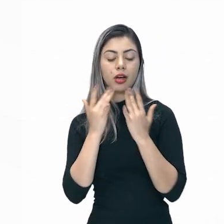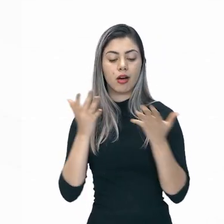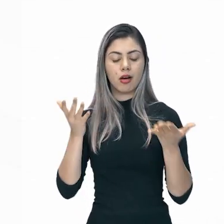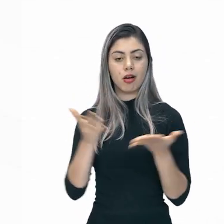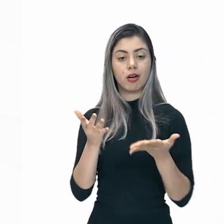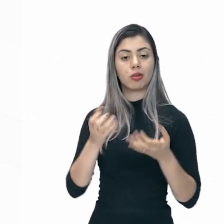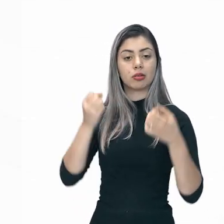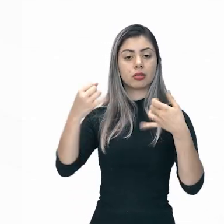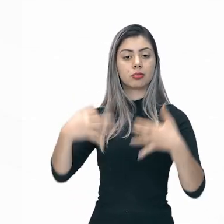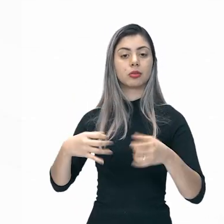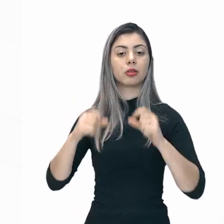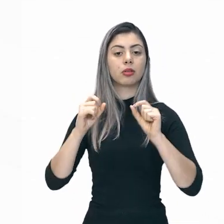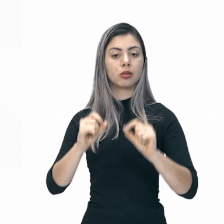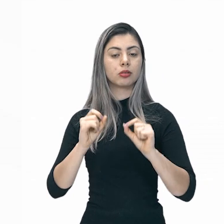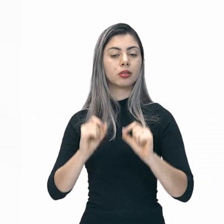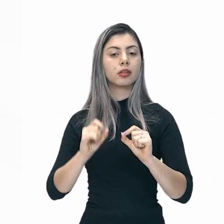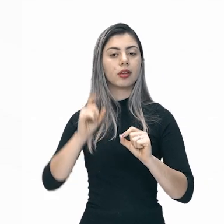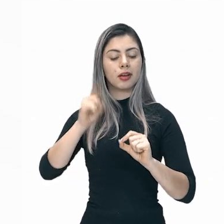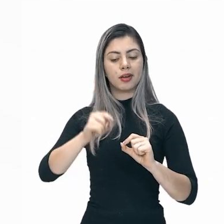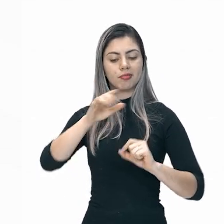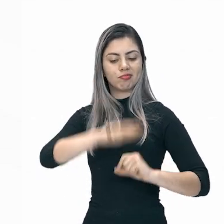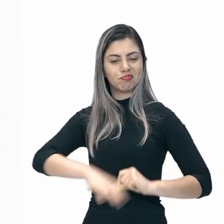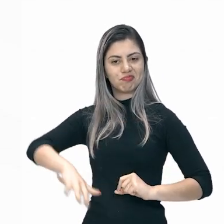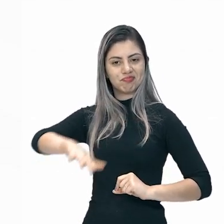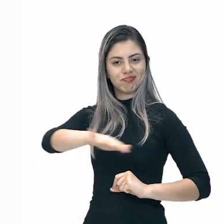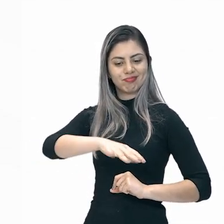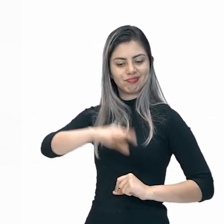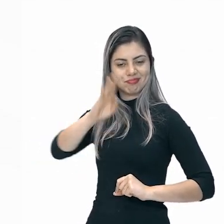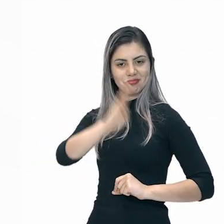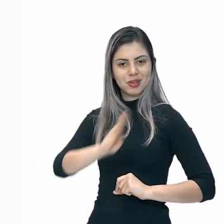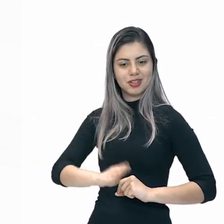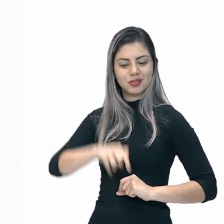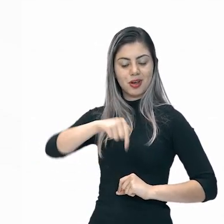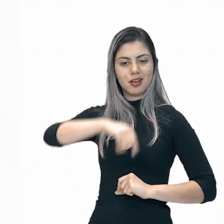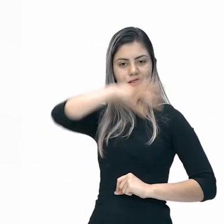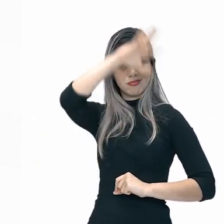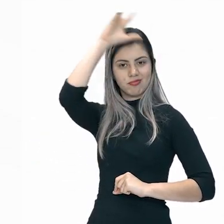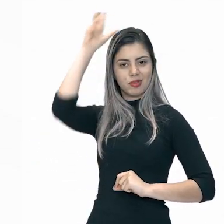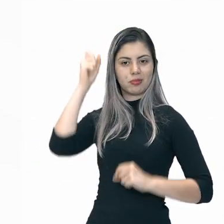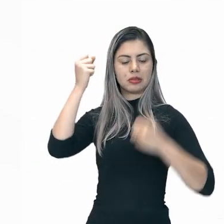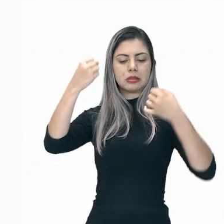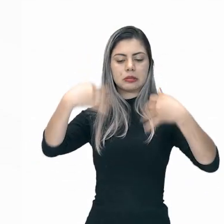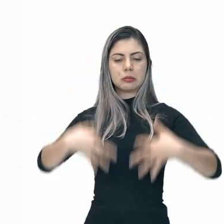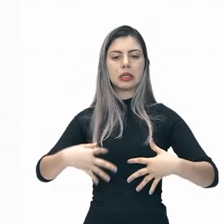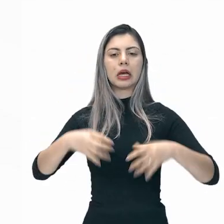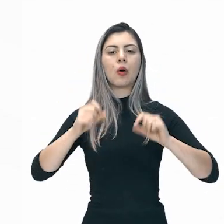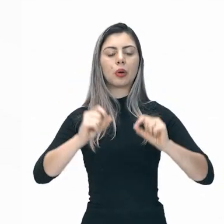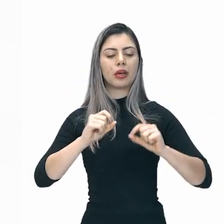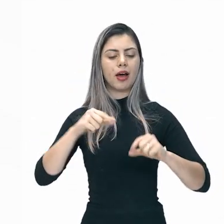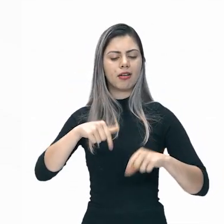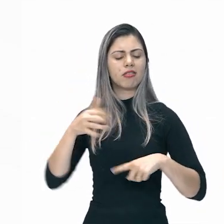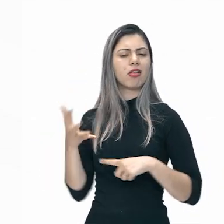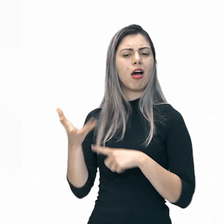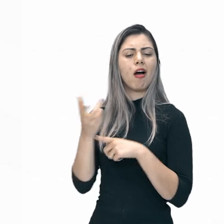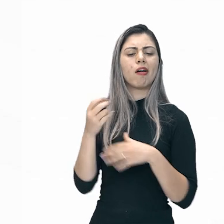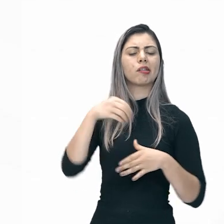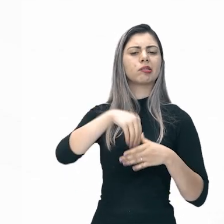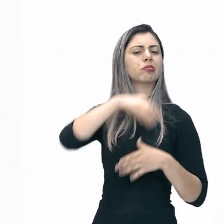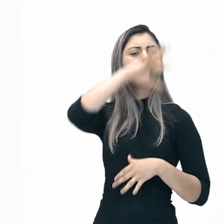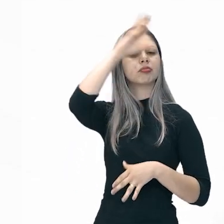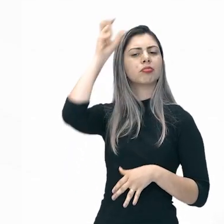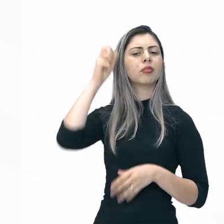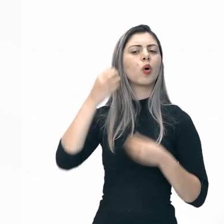entrar agora onde? No nosso ambiente, no nosso Amazonas, falar um pouco do que envolve a arte dentro do